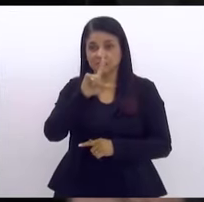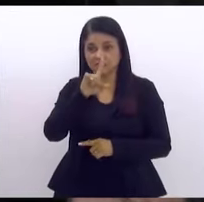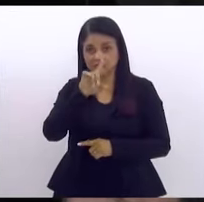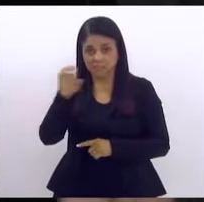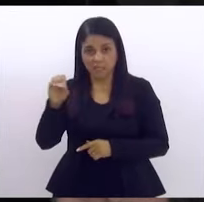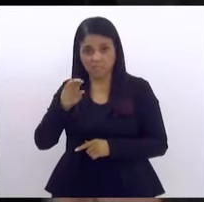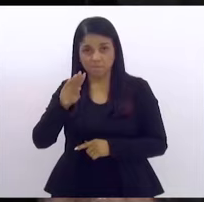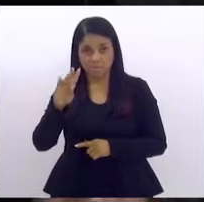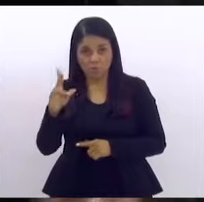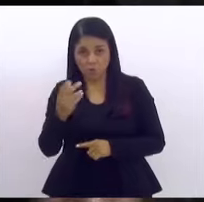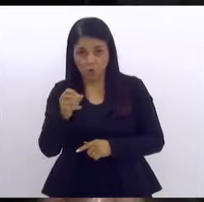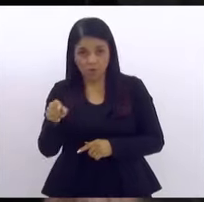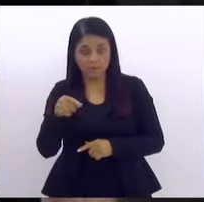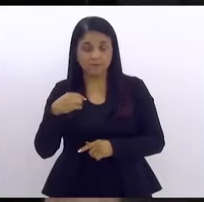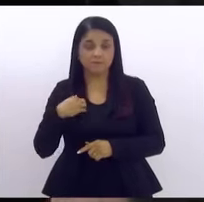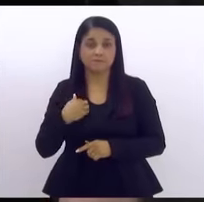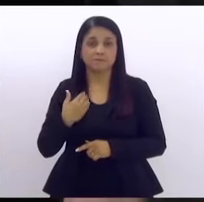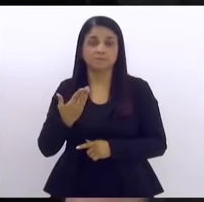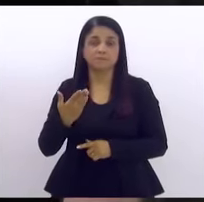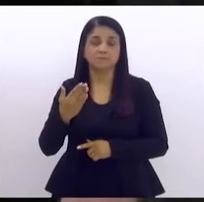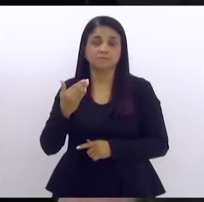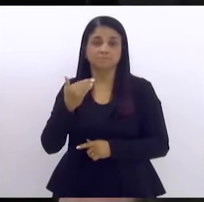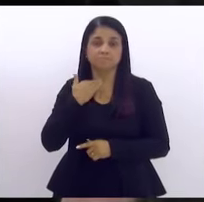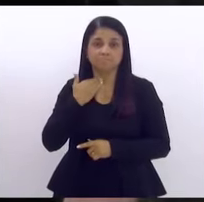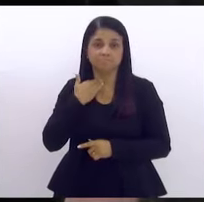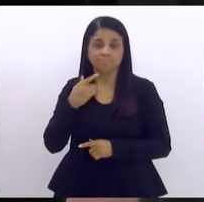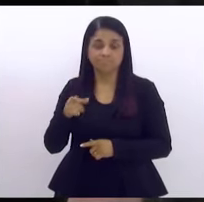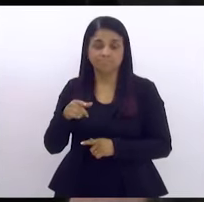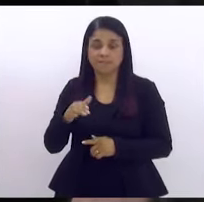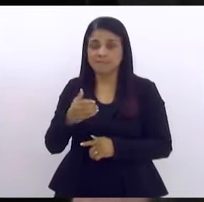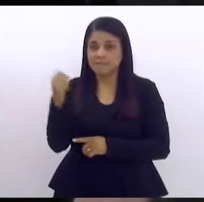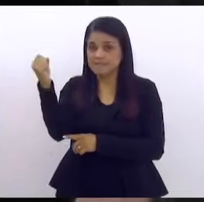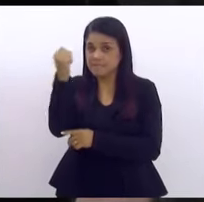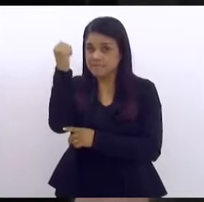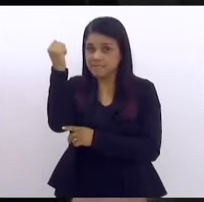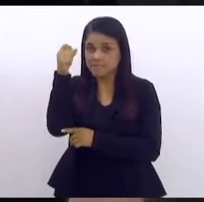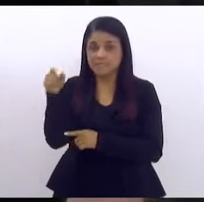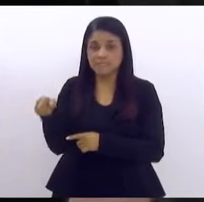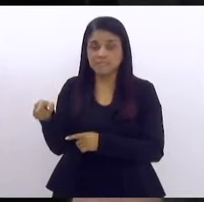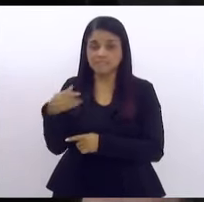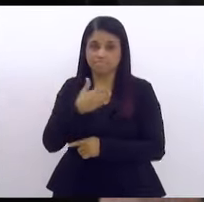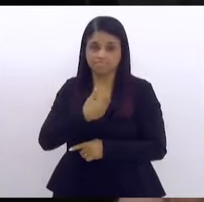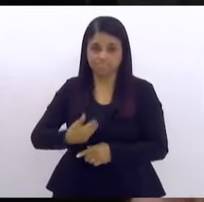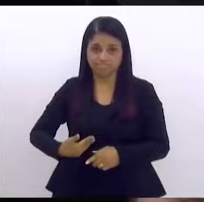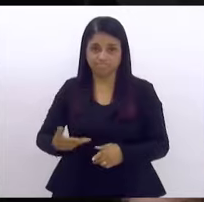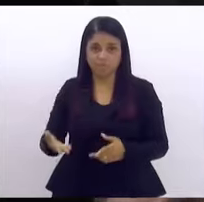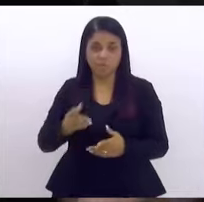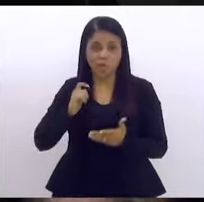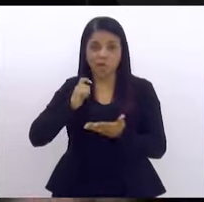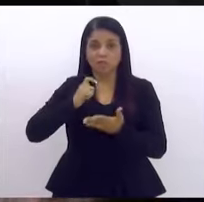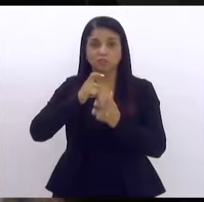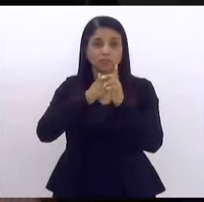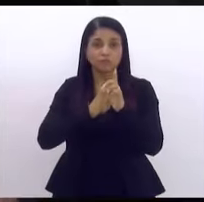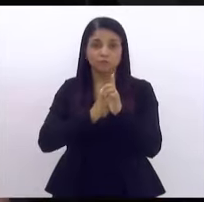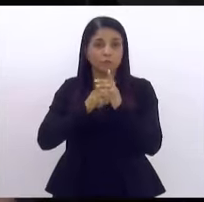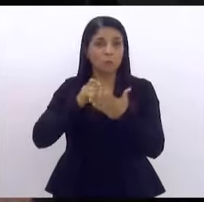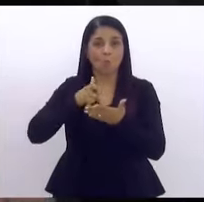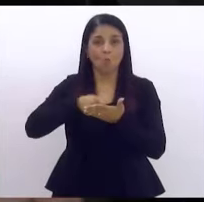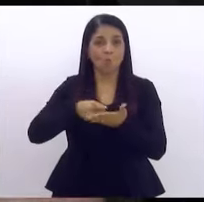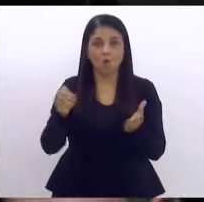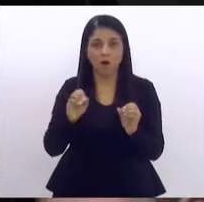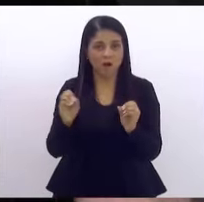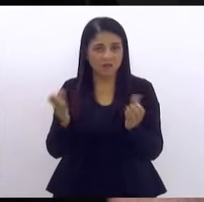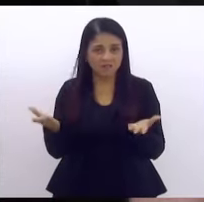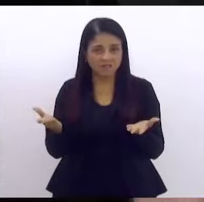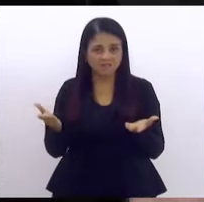cofres públicos beirando a crise orçamentária e financeira, e essa dívida não é cobrada. Então, é